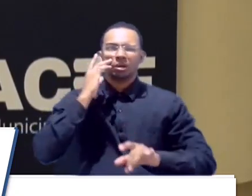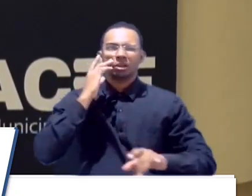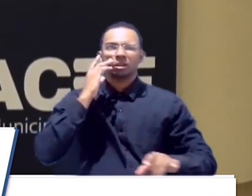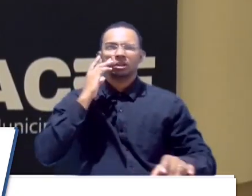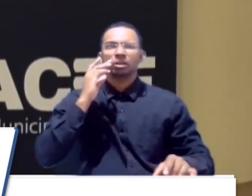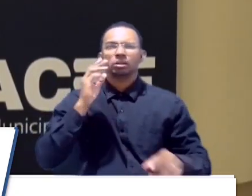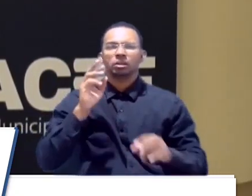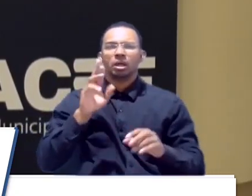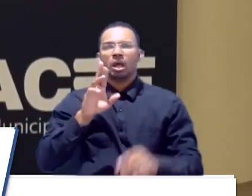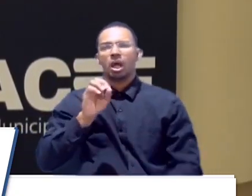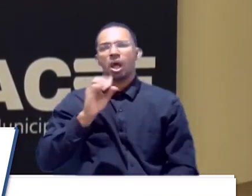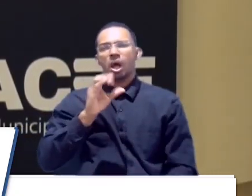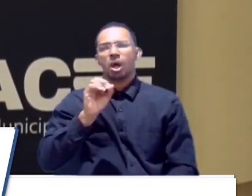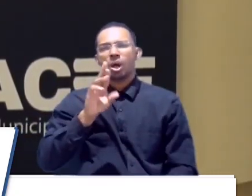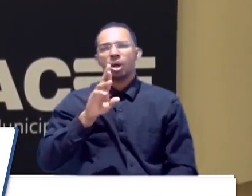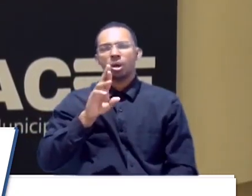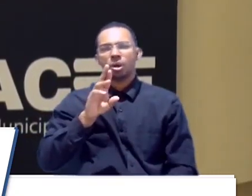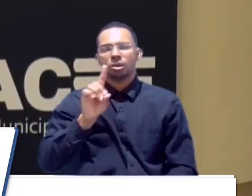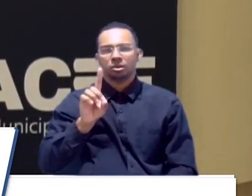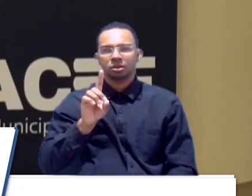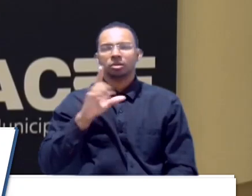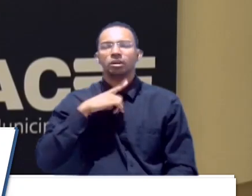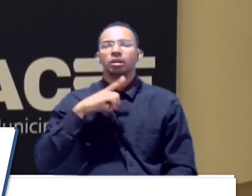Record, uma reportagem